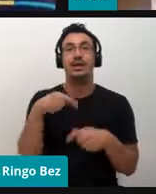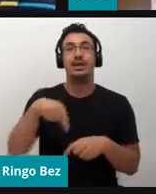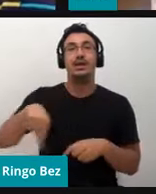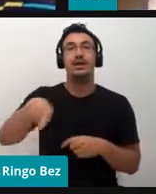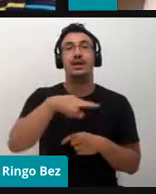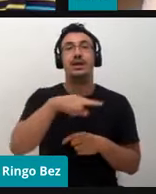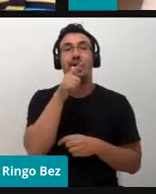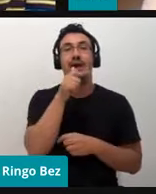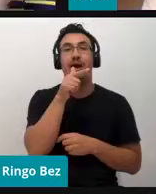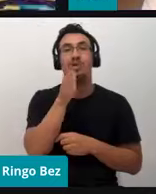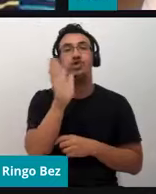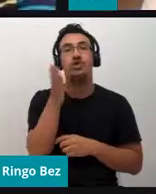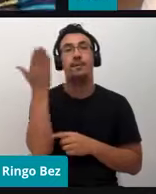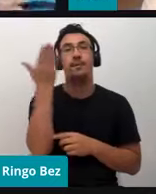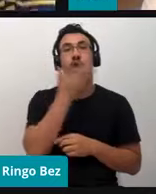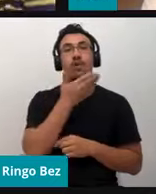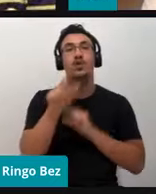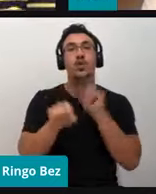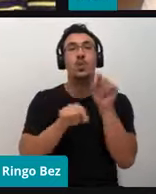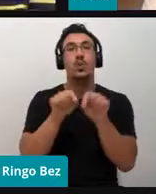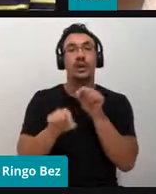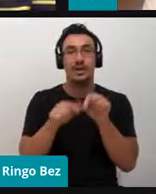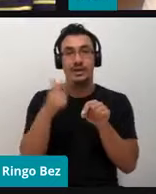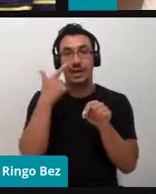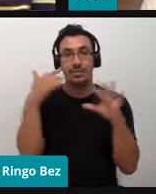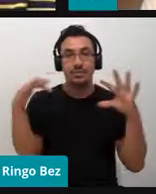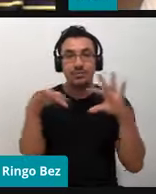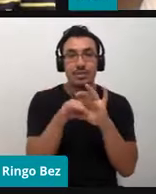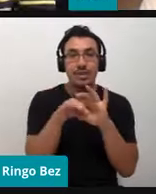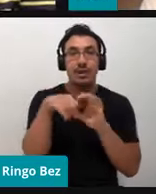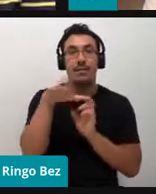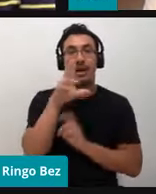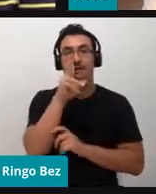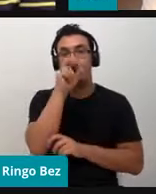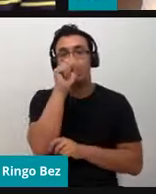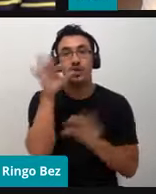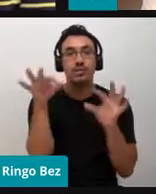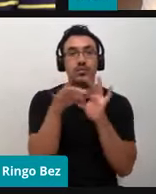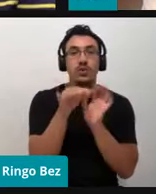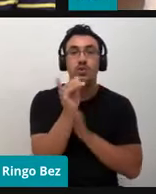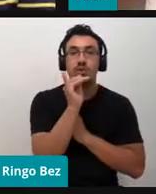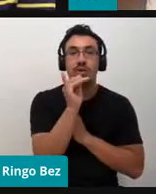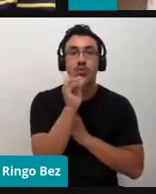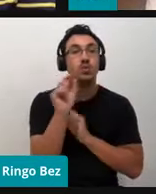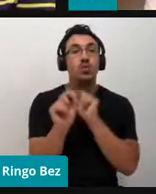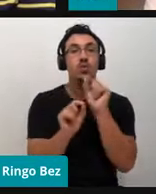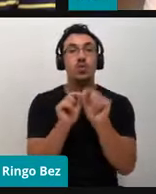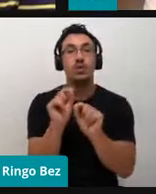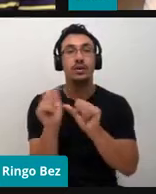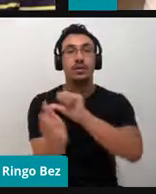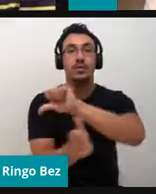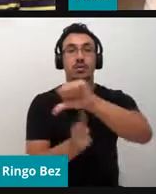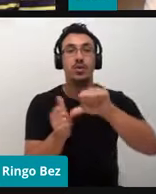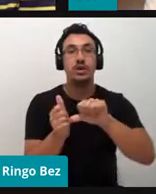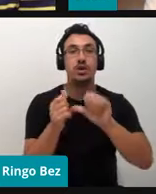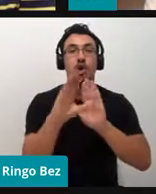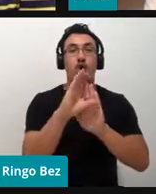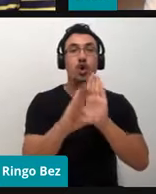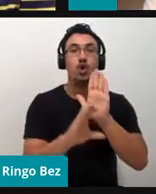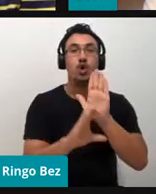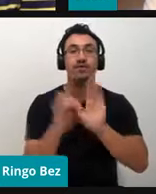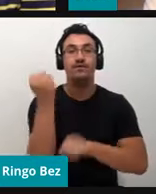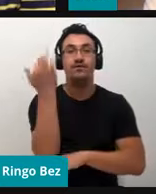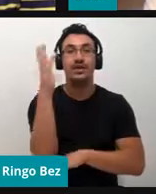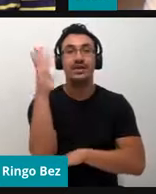está comprovado, ela está diretamente ligado, por exemplo, às mudanças no Código Florestal.